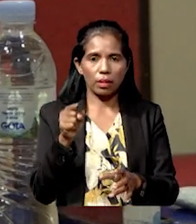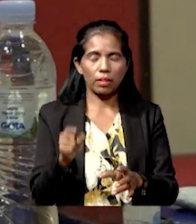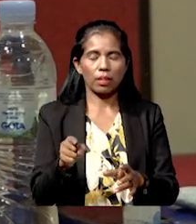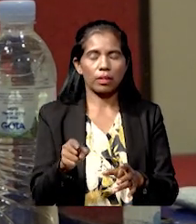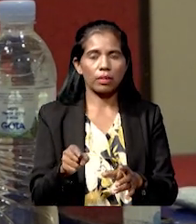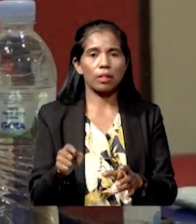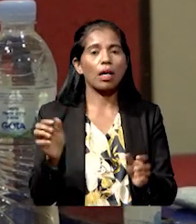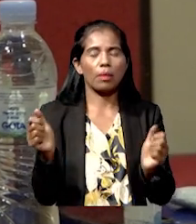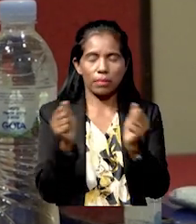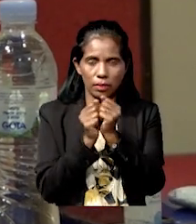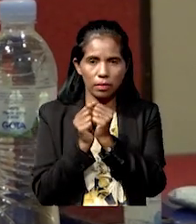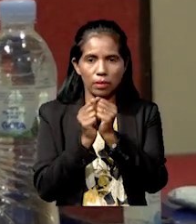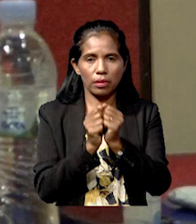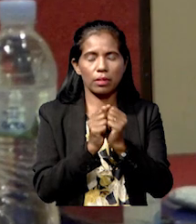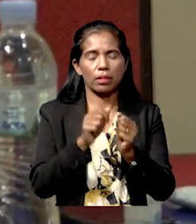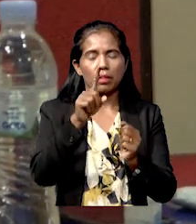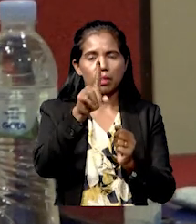de